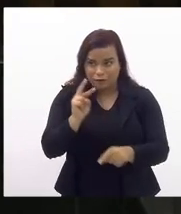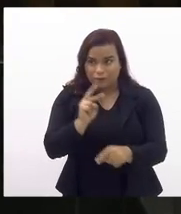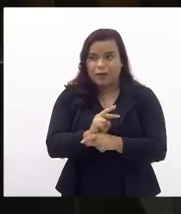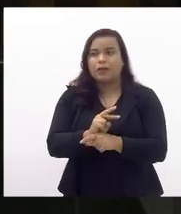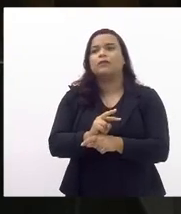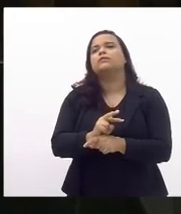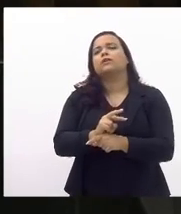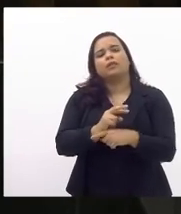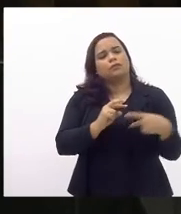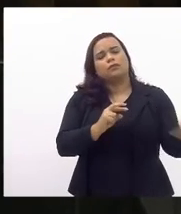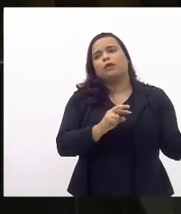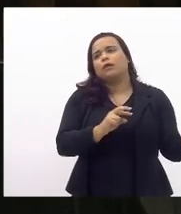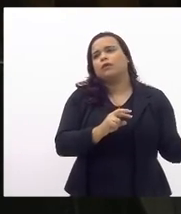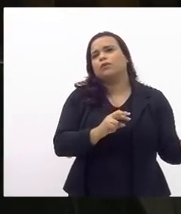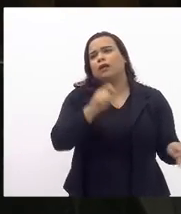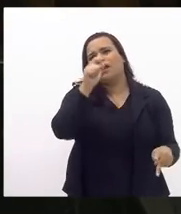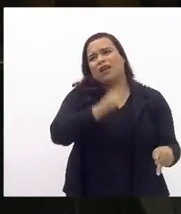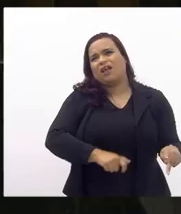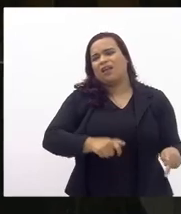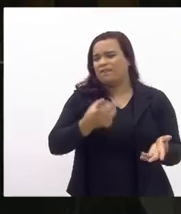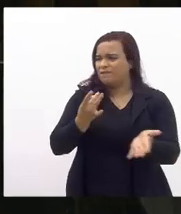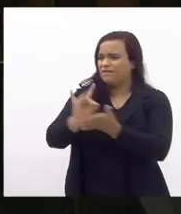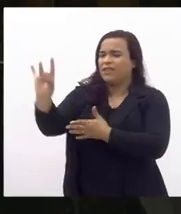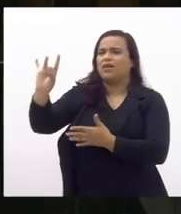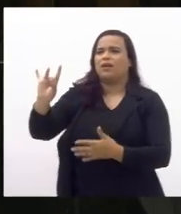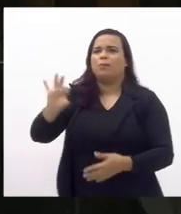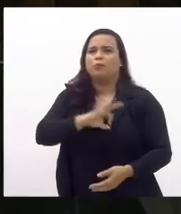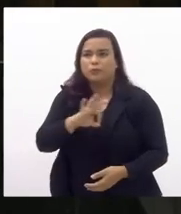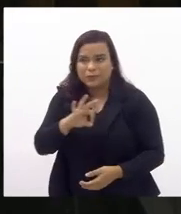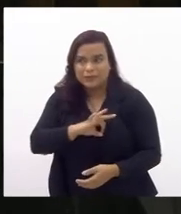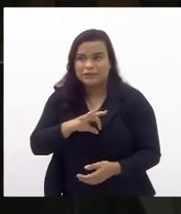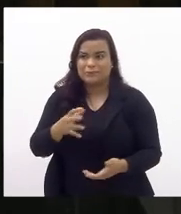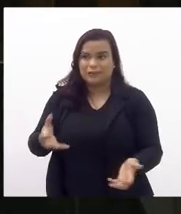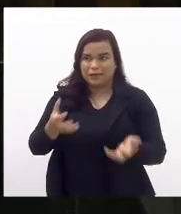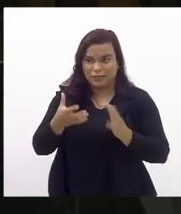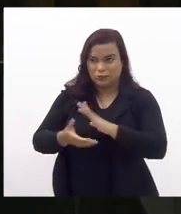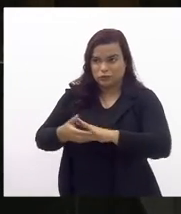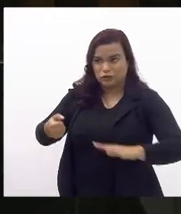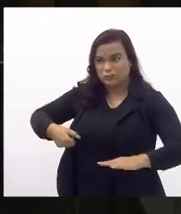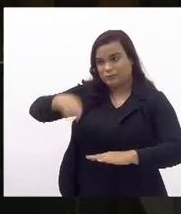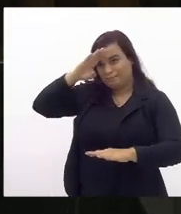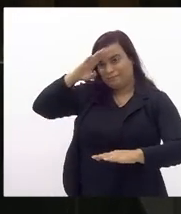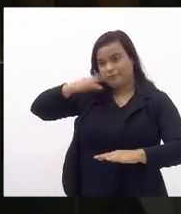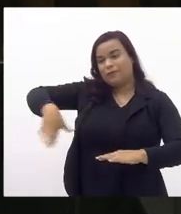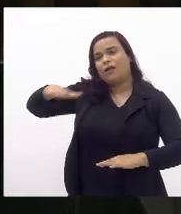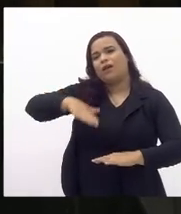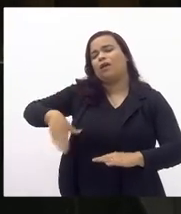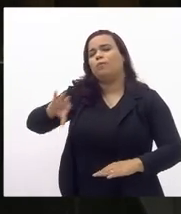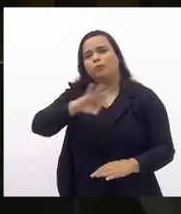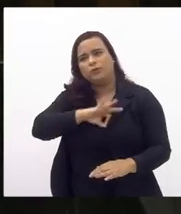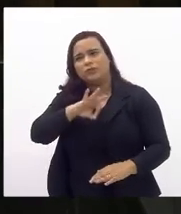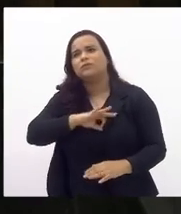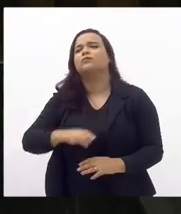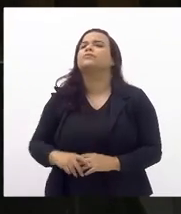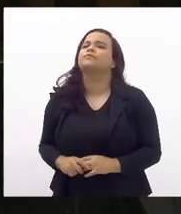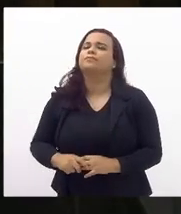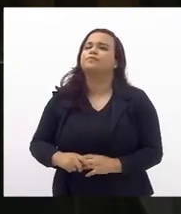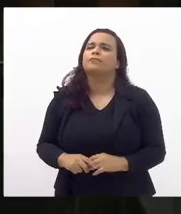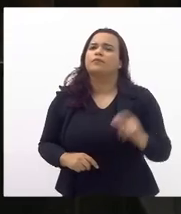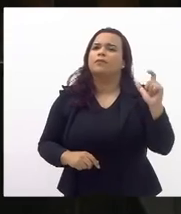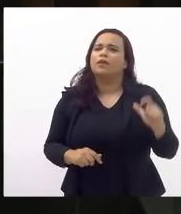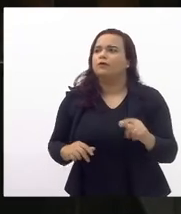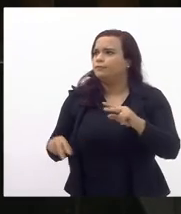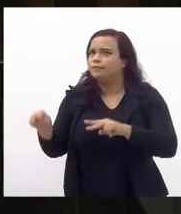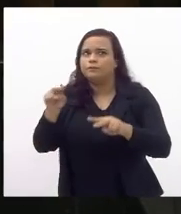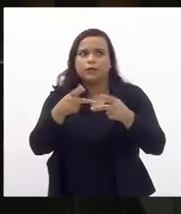tem ojeriza a polícia, que quer desmilitarizar a polícia militar, que considera que tudo que é horrível que